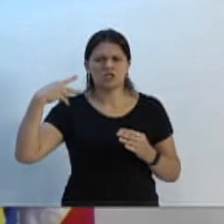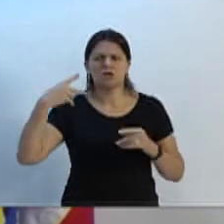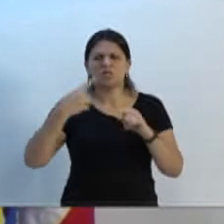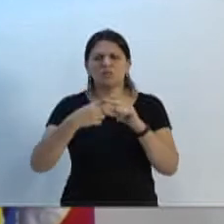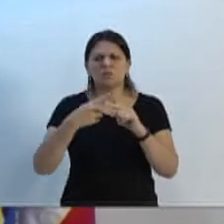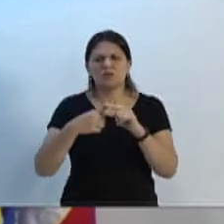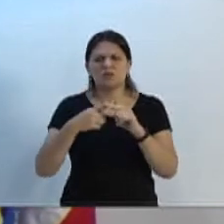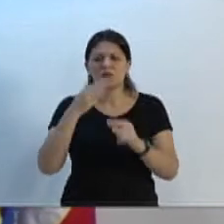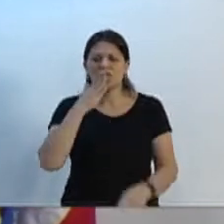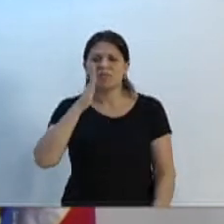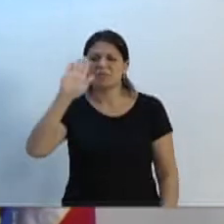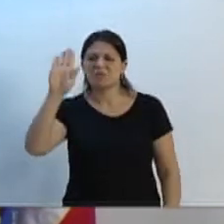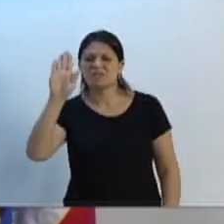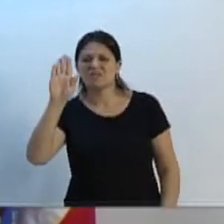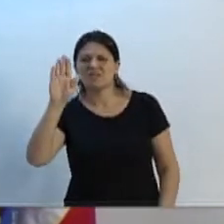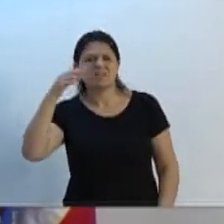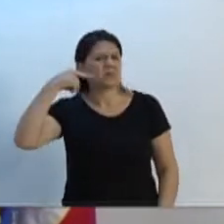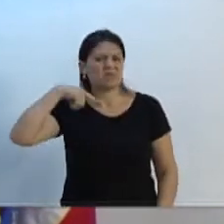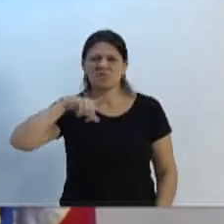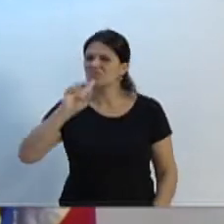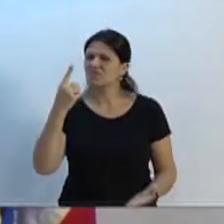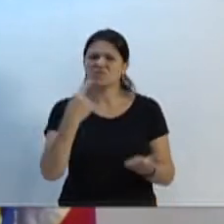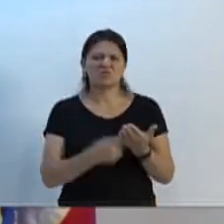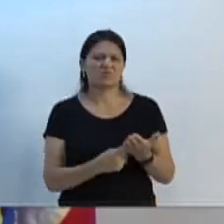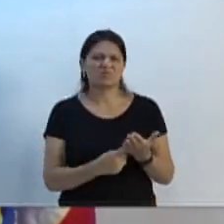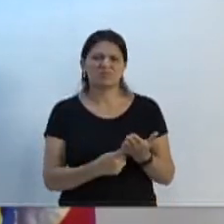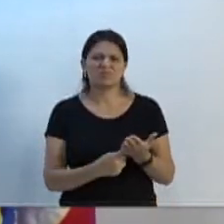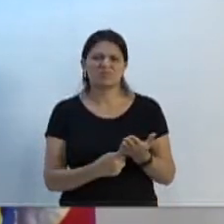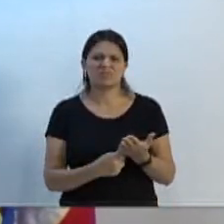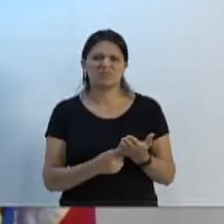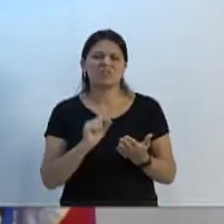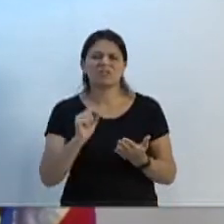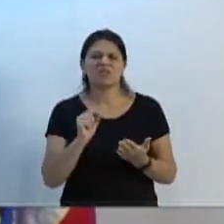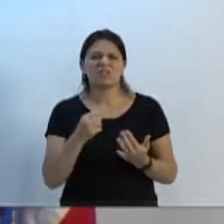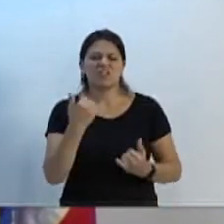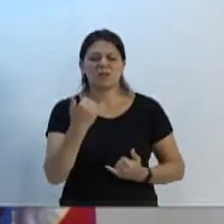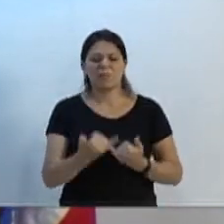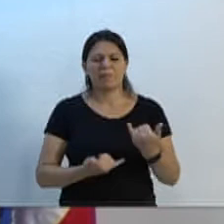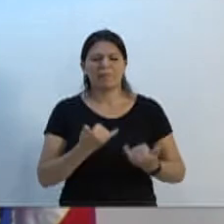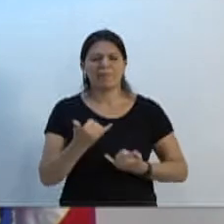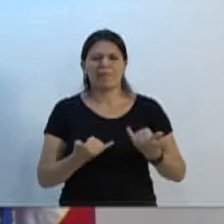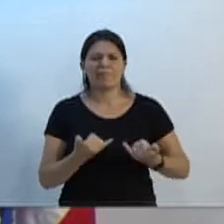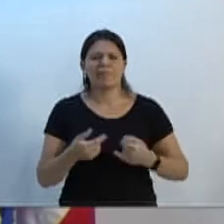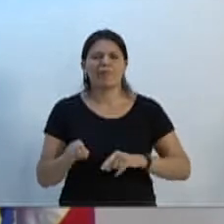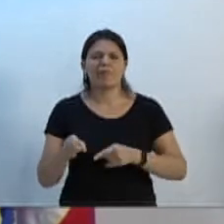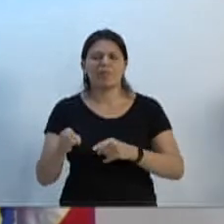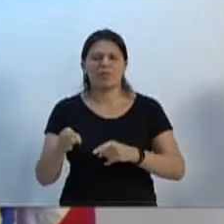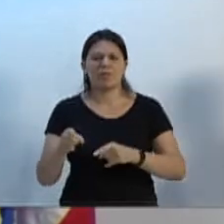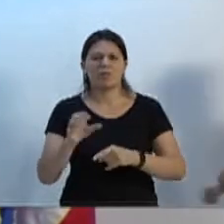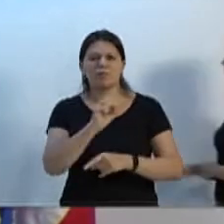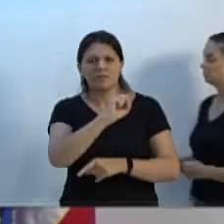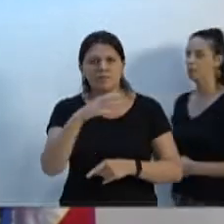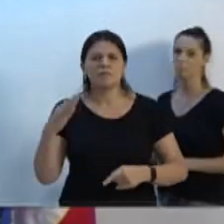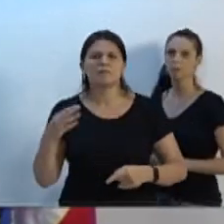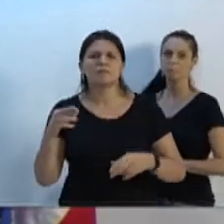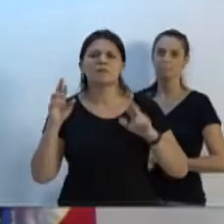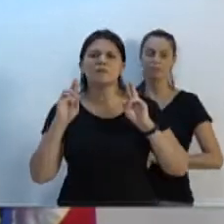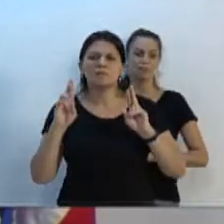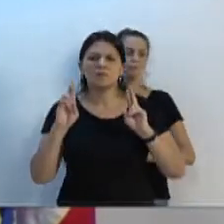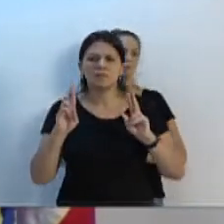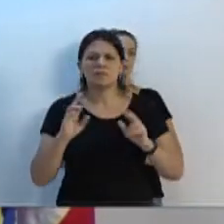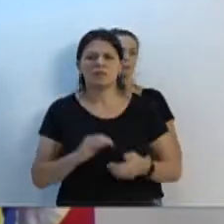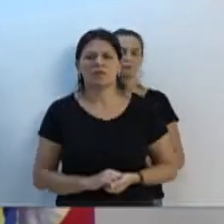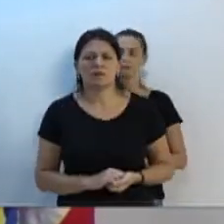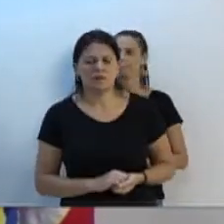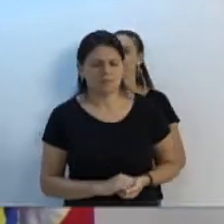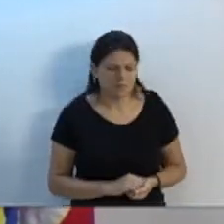coisa que não se pode cumprir é no é no mínimo brincar com a população catarinense que há tanto tempo aguarda a conclusão